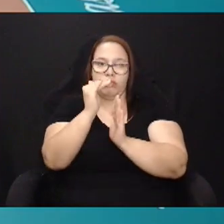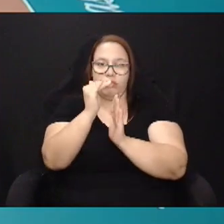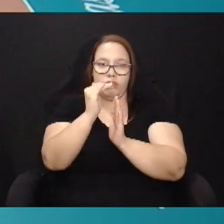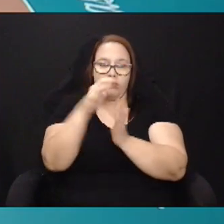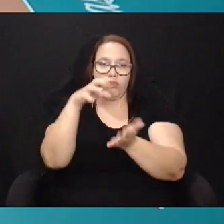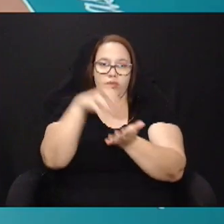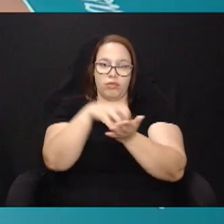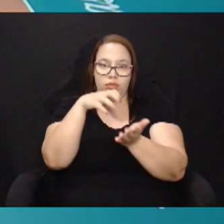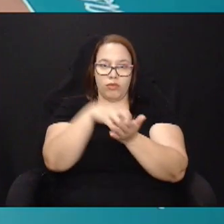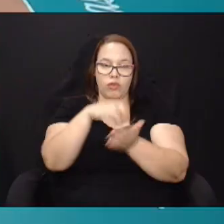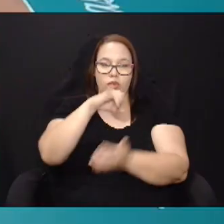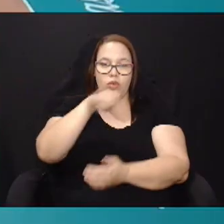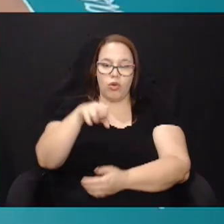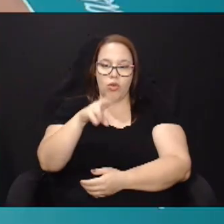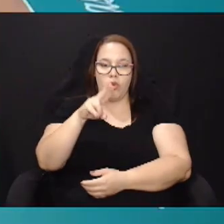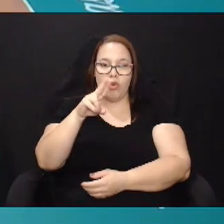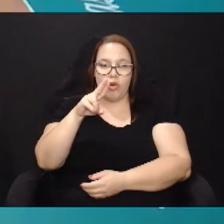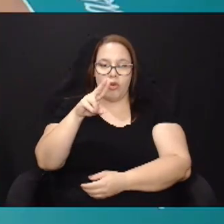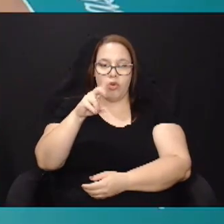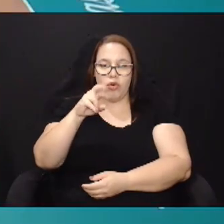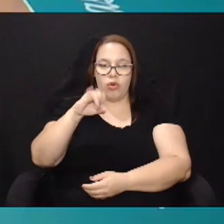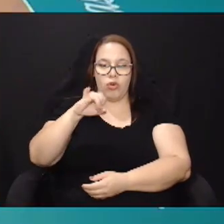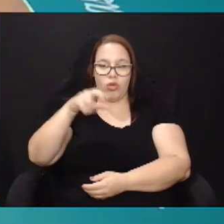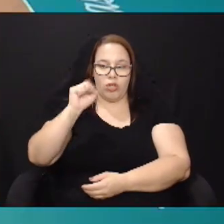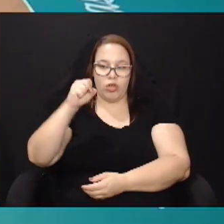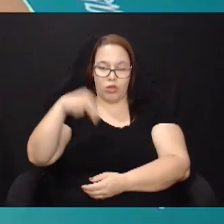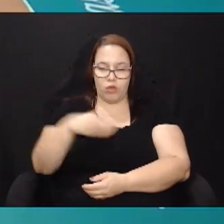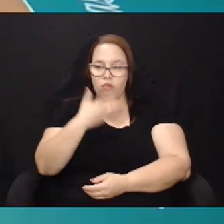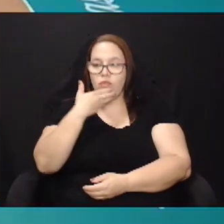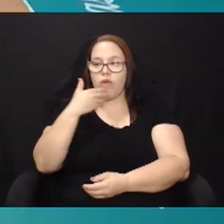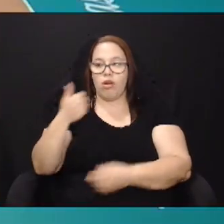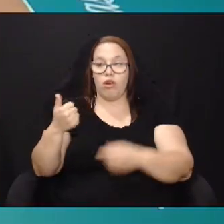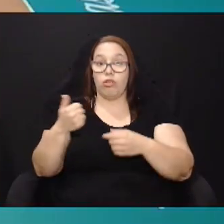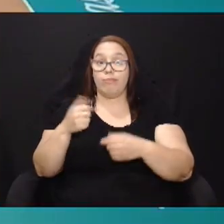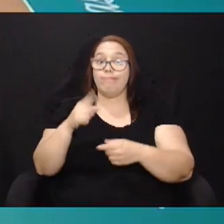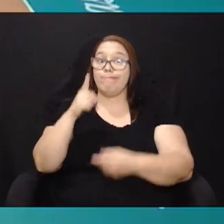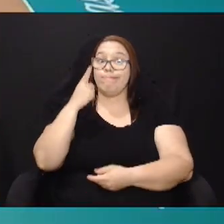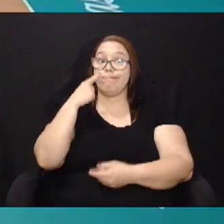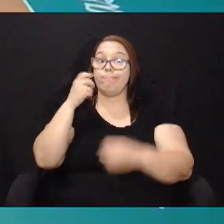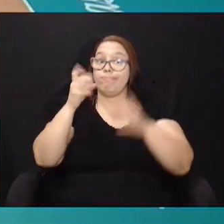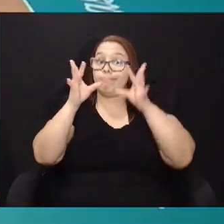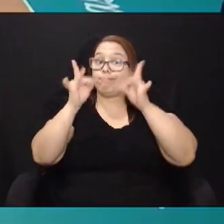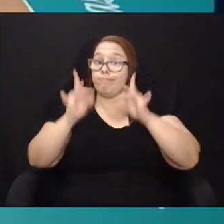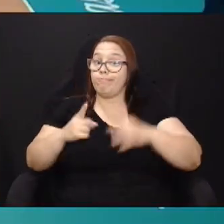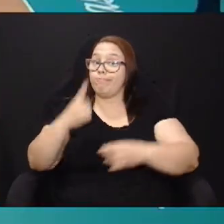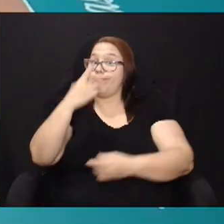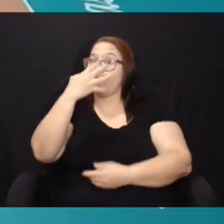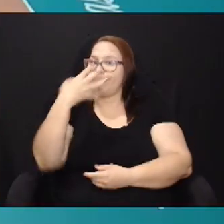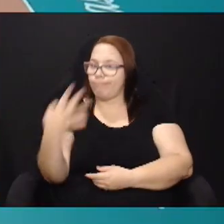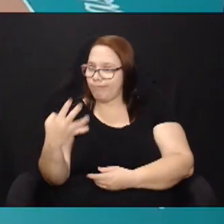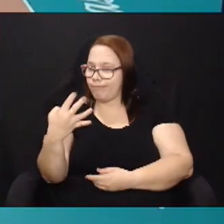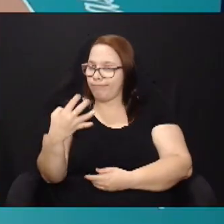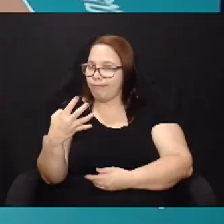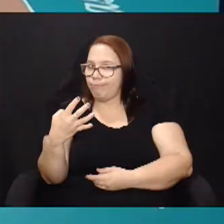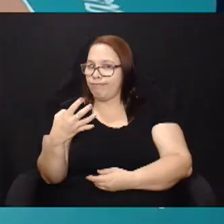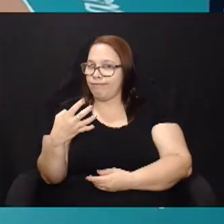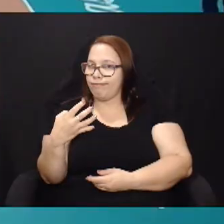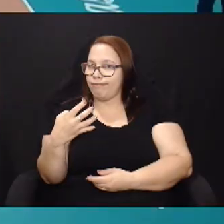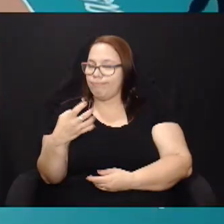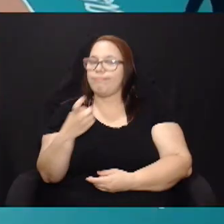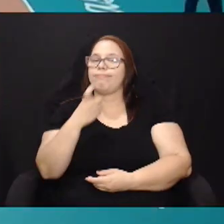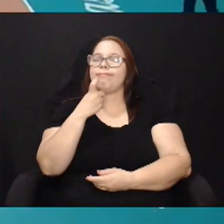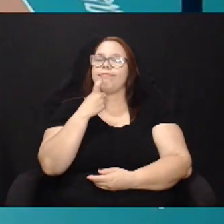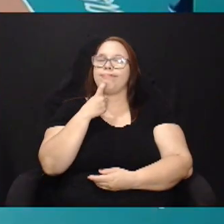foi eleito o melhor em quadra. E detalhe, hein? Foram 14 aces dos campineiros, Aquele ponto